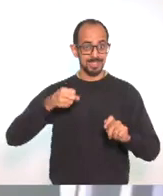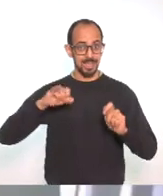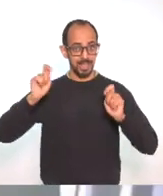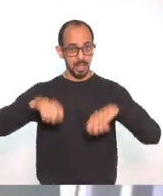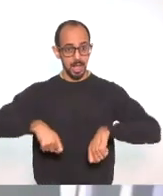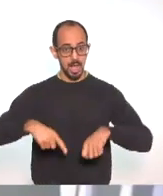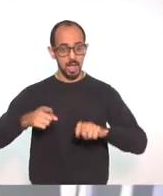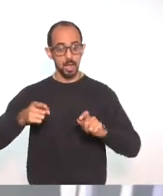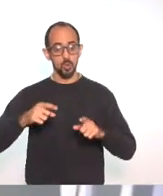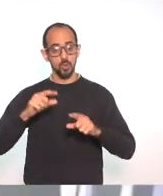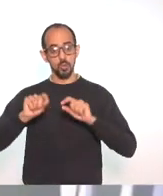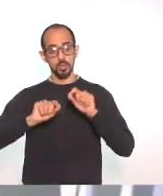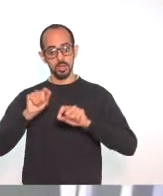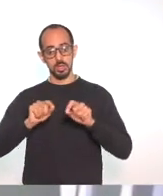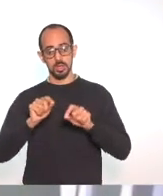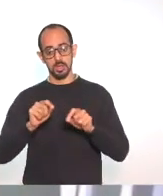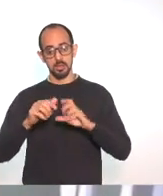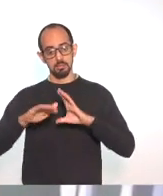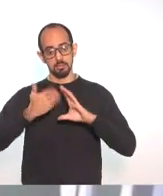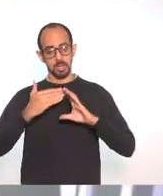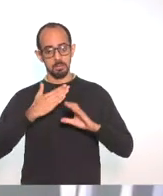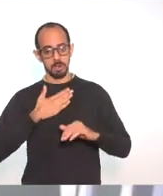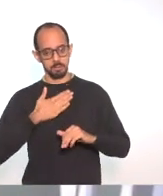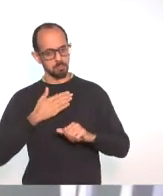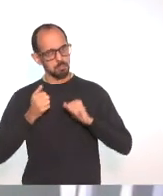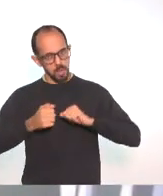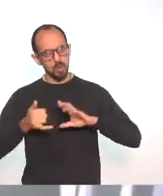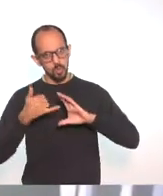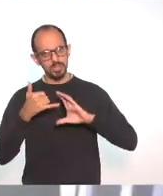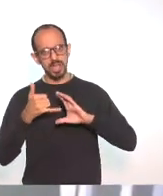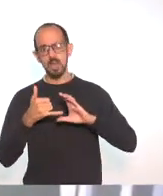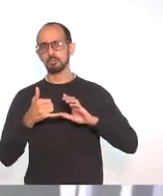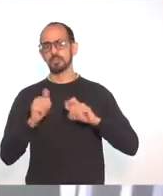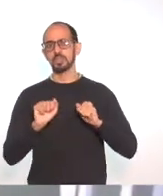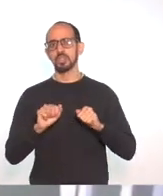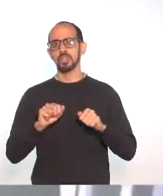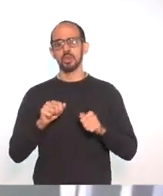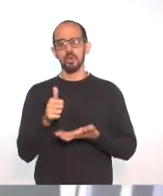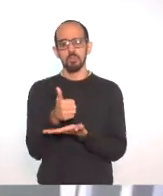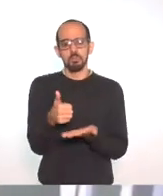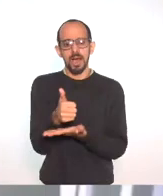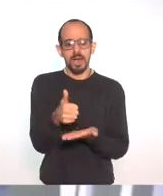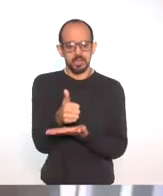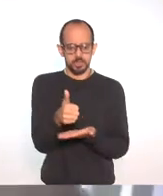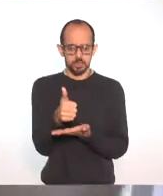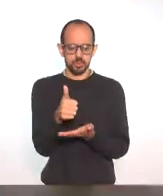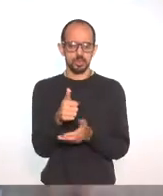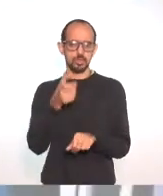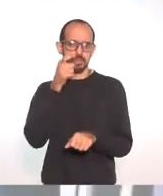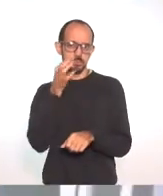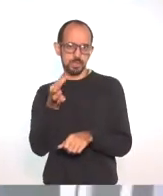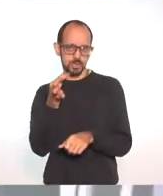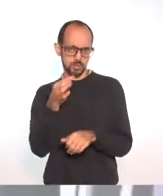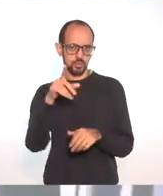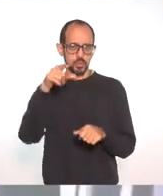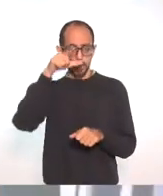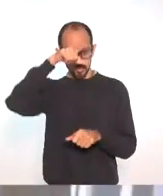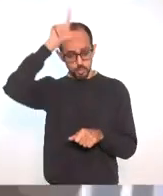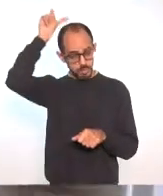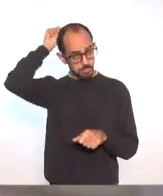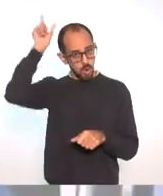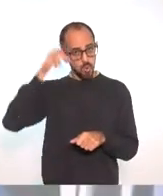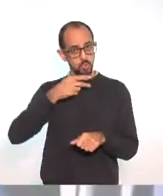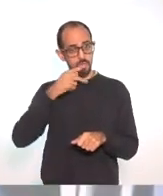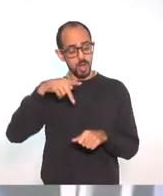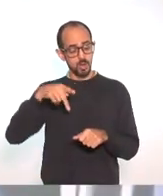possível deve-se encaminhar ainda hoje pode ser pelo WhatsApp não tem problema sim erro essencial dessa o Deputado Luiz Paulo fez